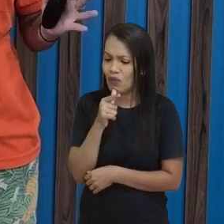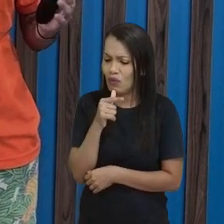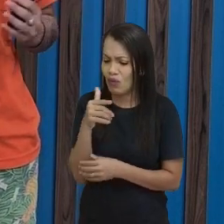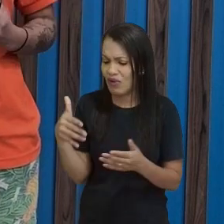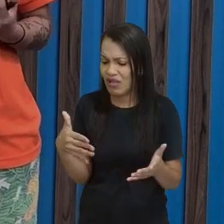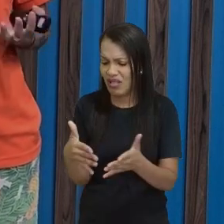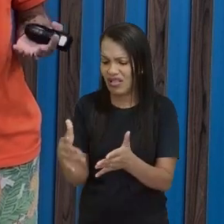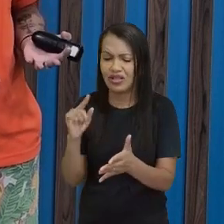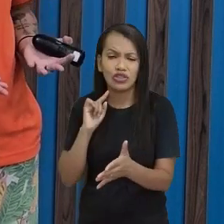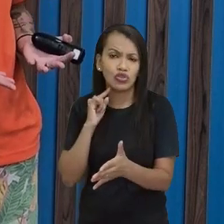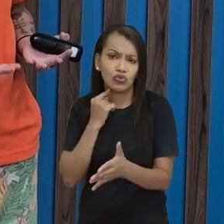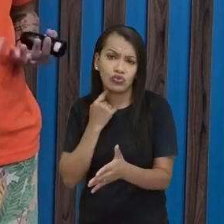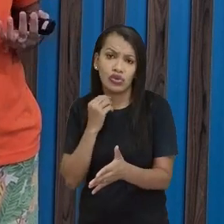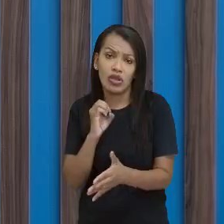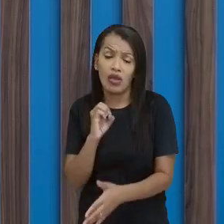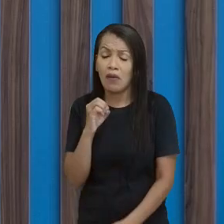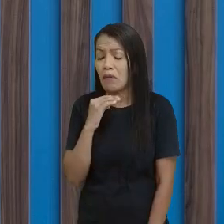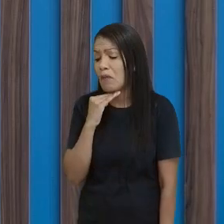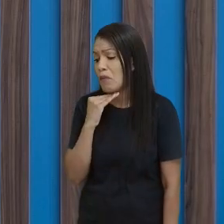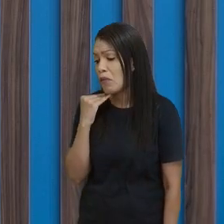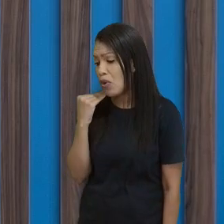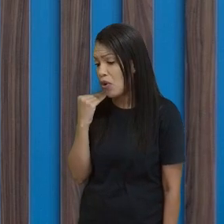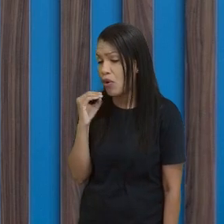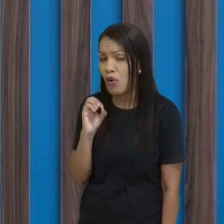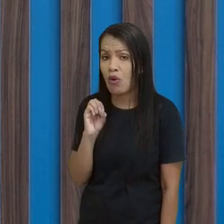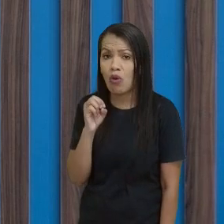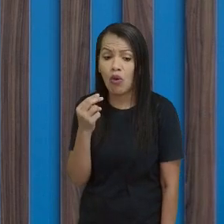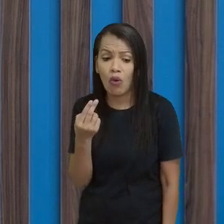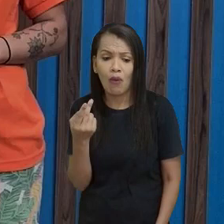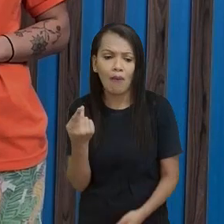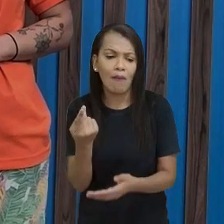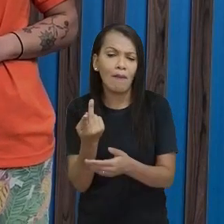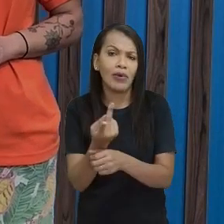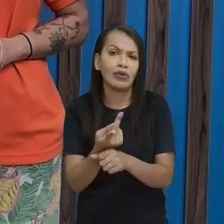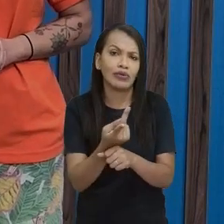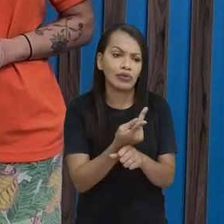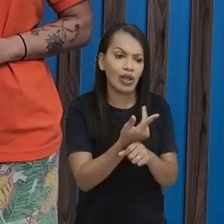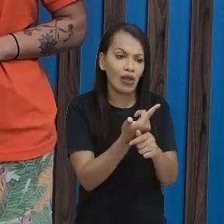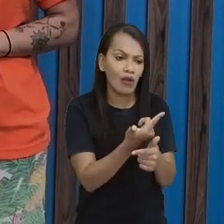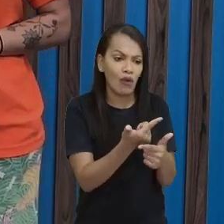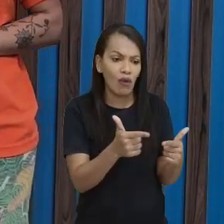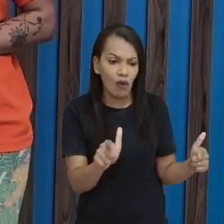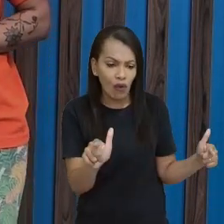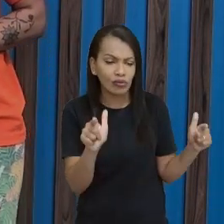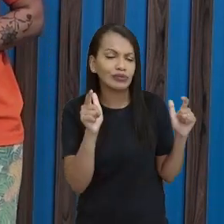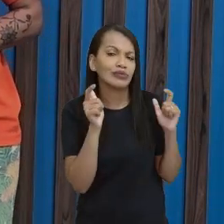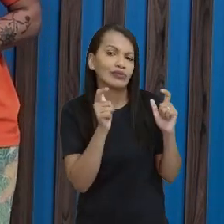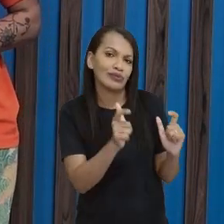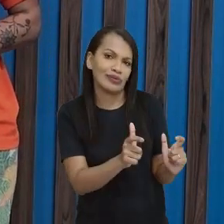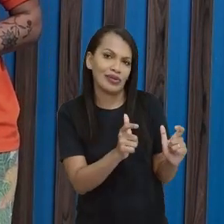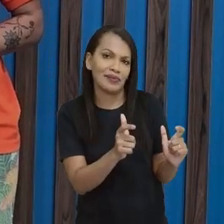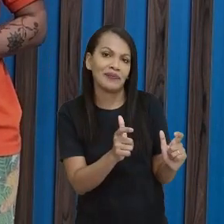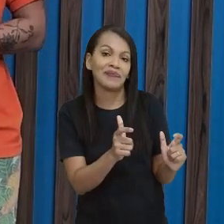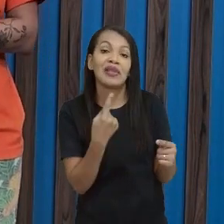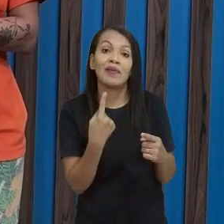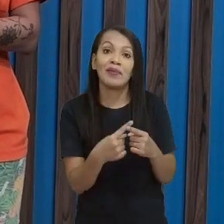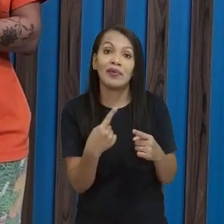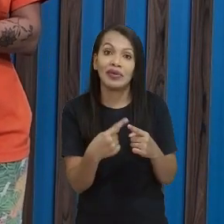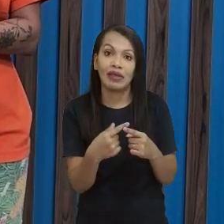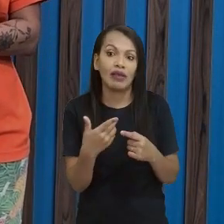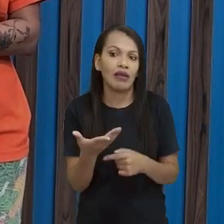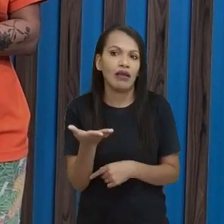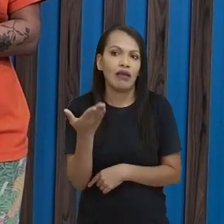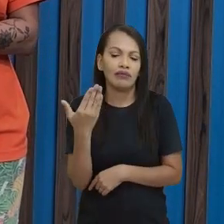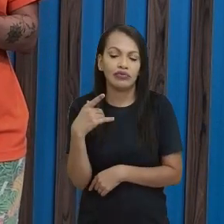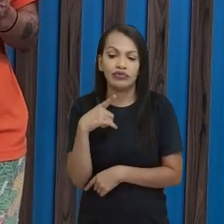vai ou morre ou vai procurar outro habitat. Então, infelizmente, né, a gente acaba sendo